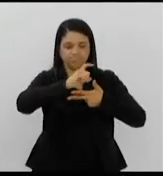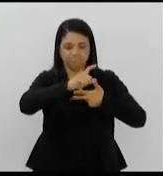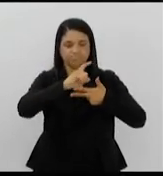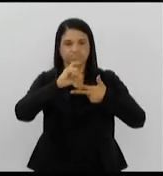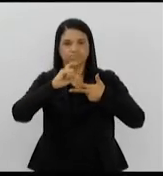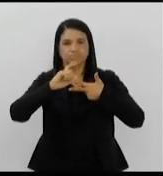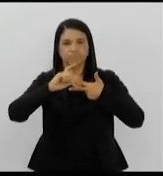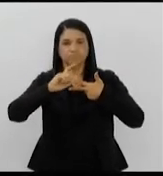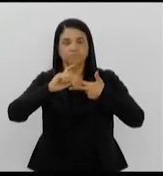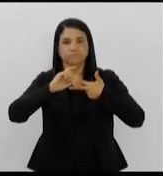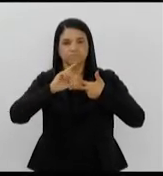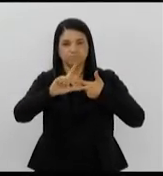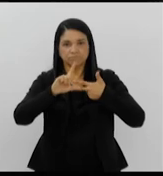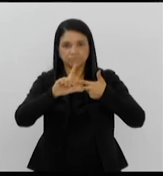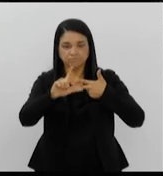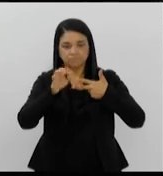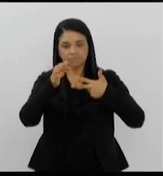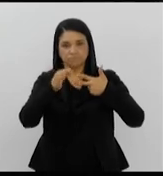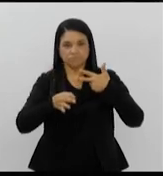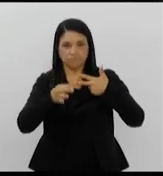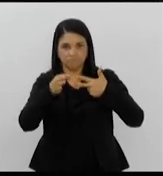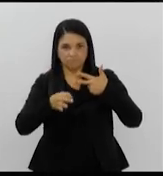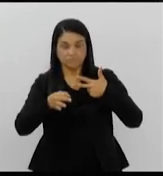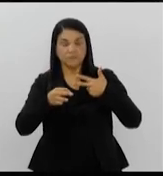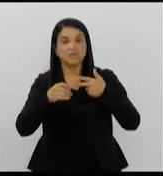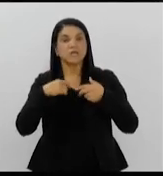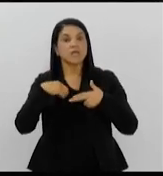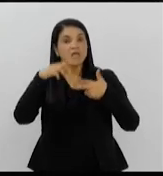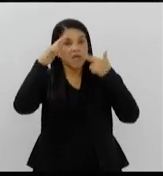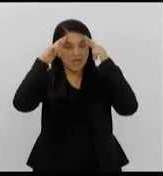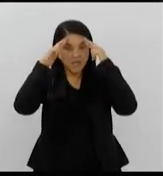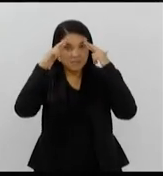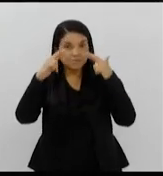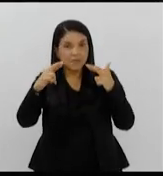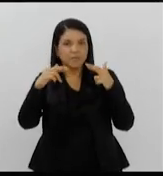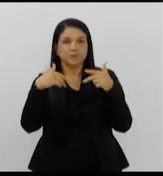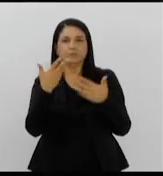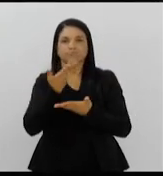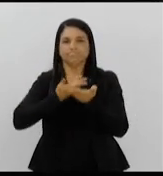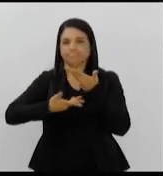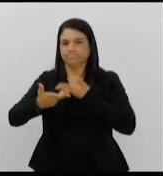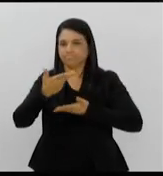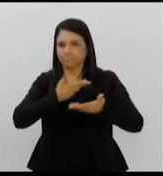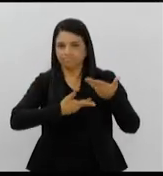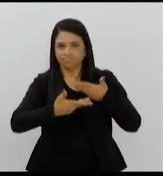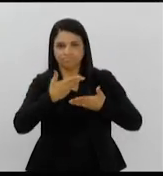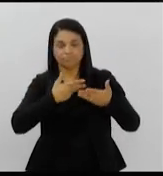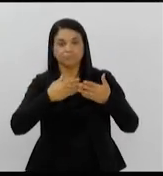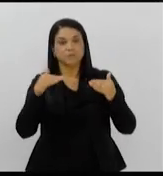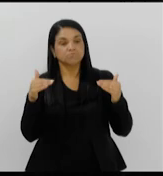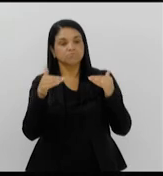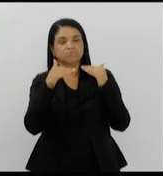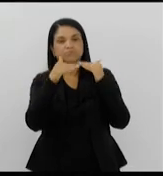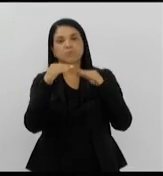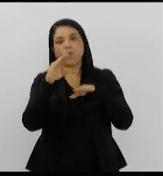exatamente estão todos submetidos aos preceitos